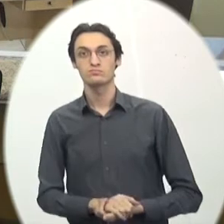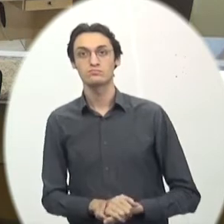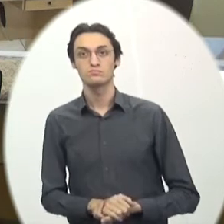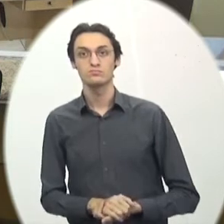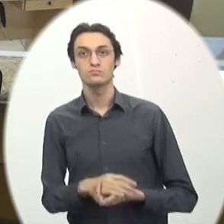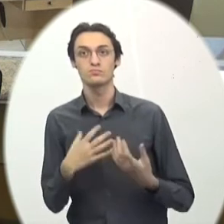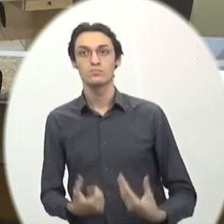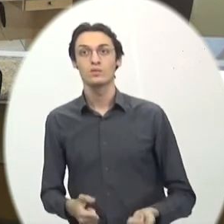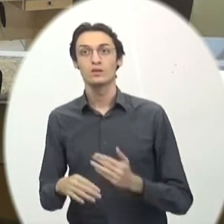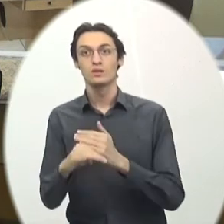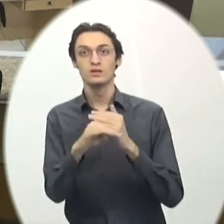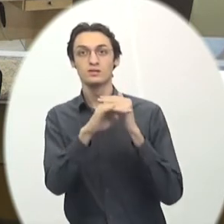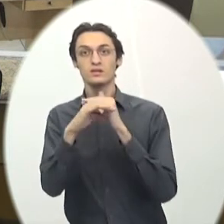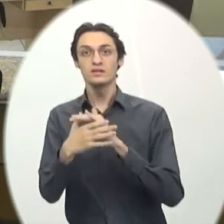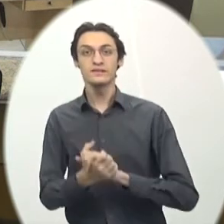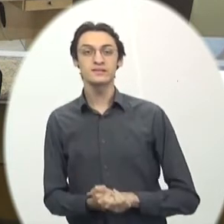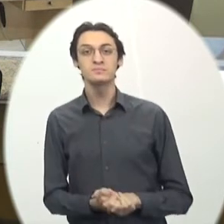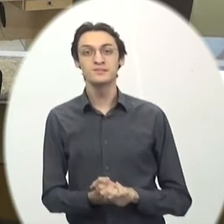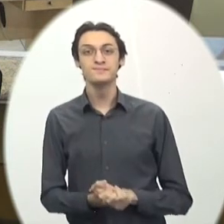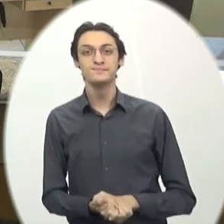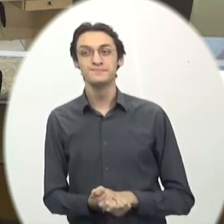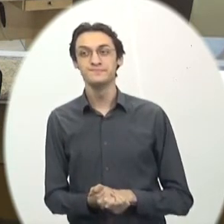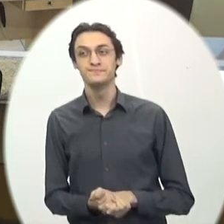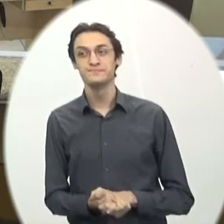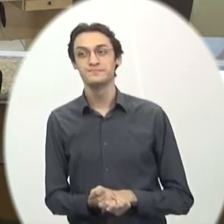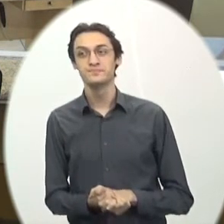manifestem. Aprovado por unanimidade.